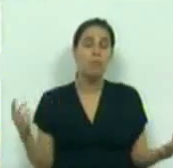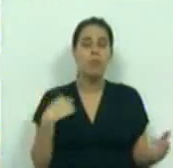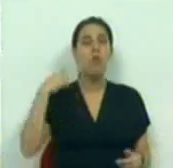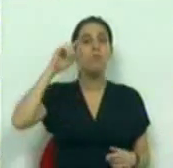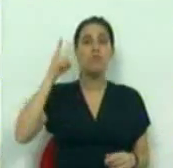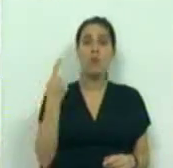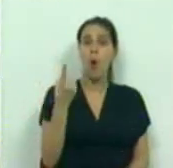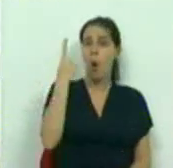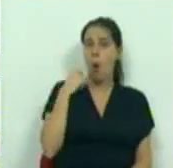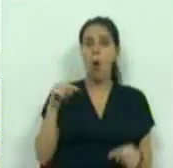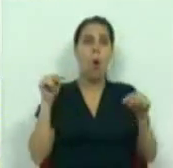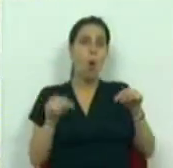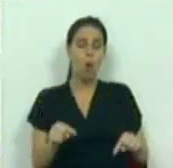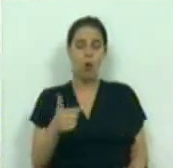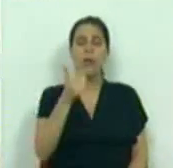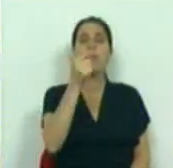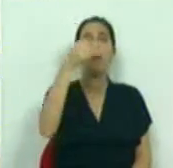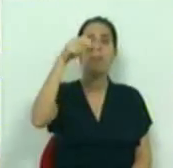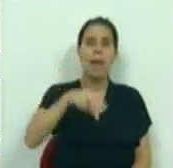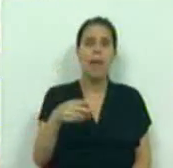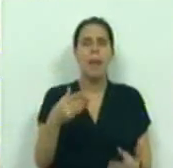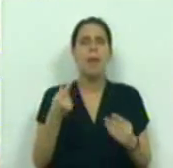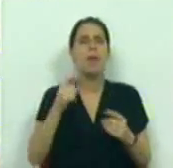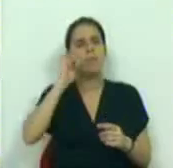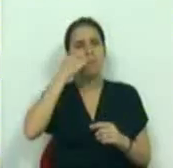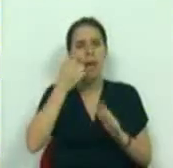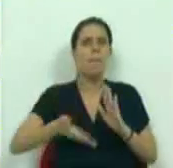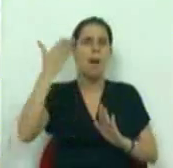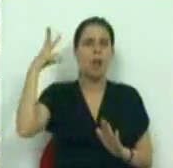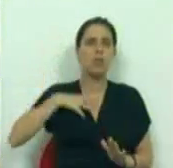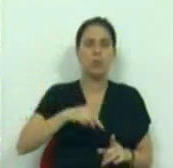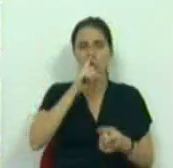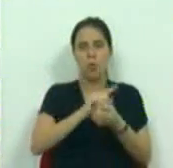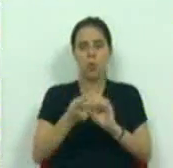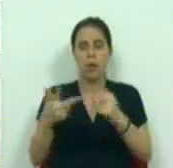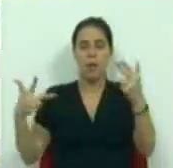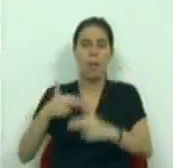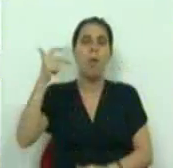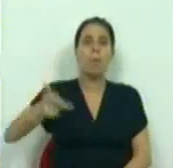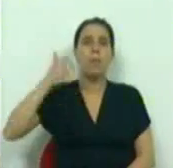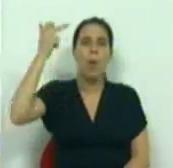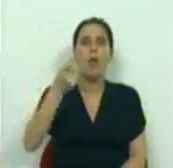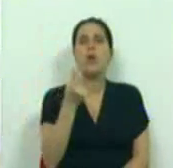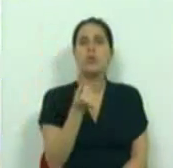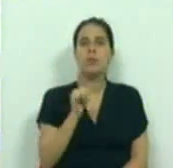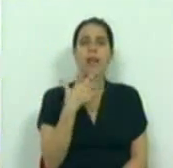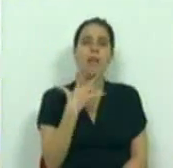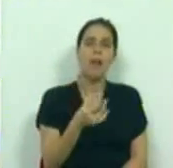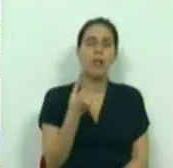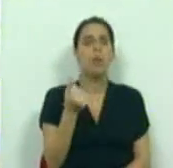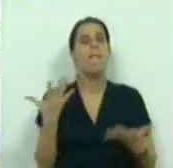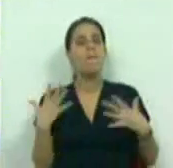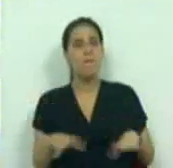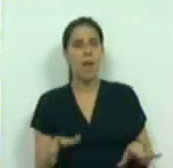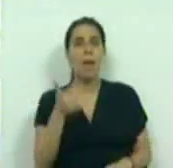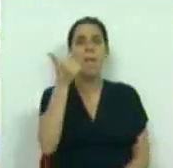a saber, ontem e hoje, que o BPN custou mais aos portugueses do que o corte no próximo ano do subsídio de Natal e do subsídio de